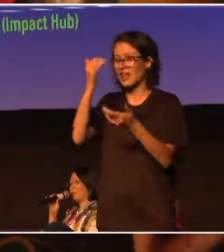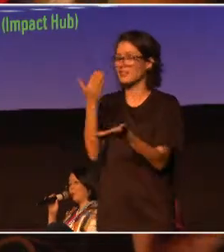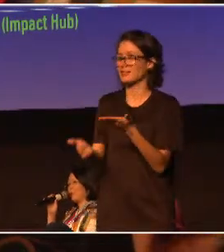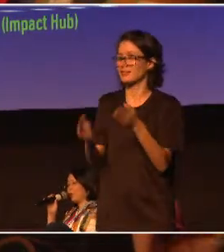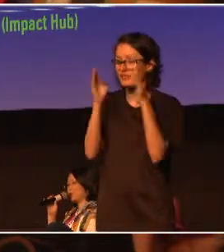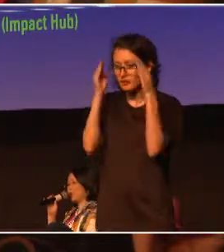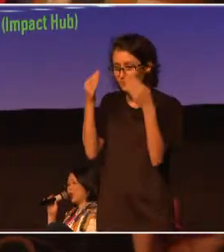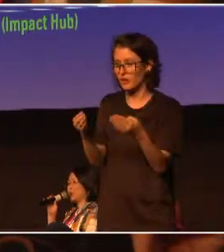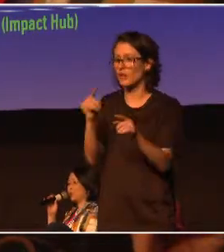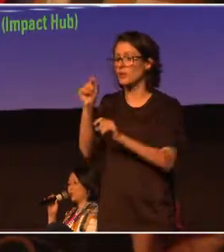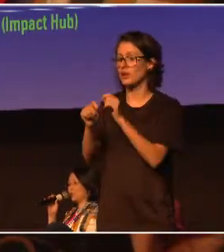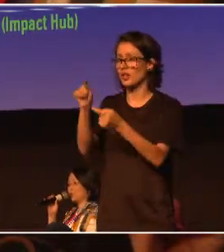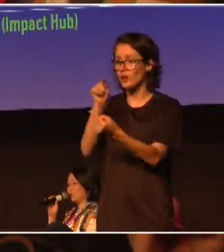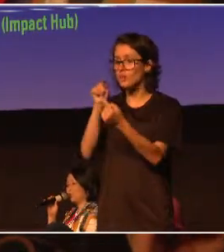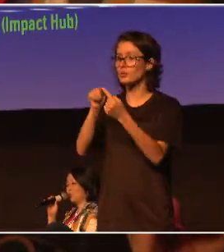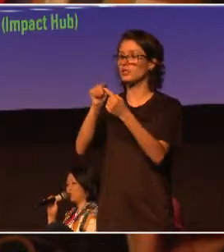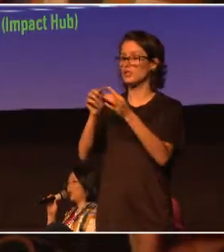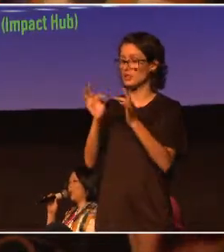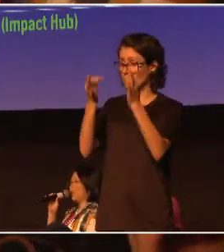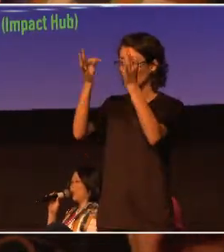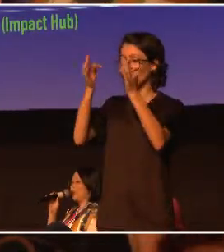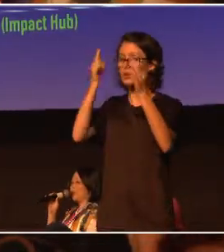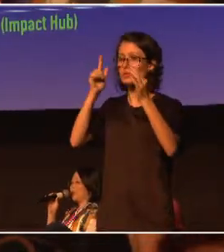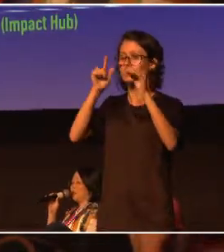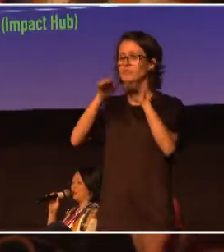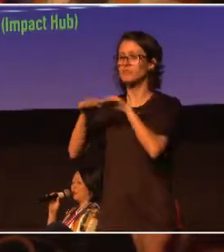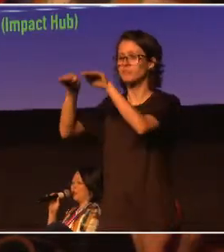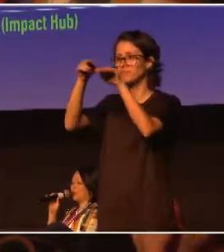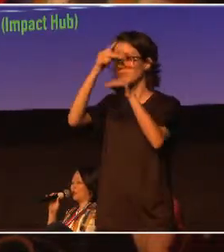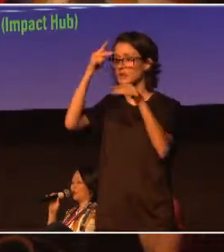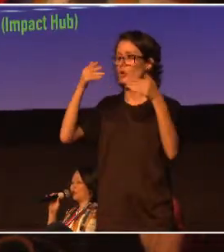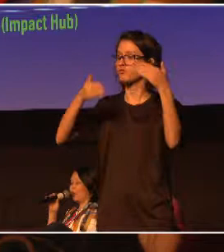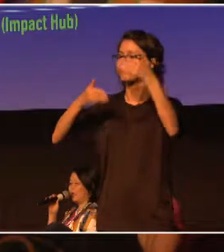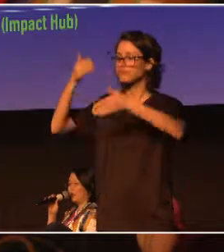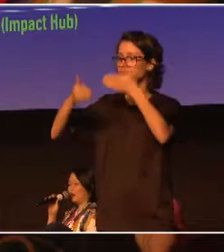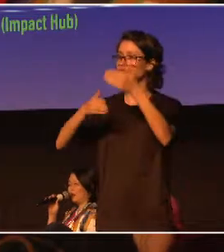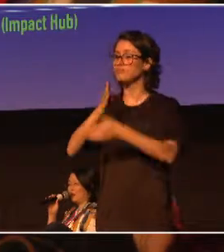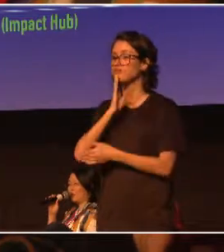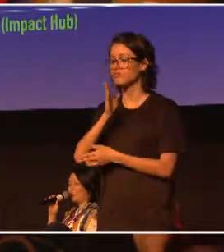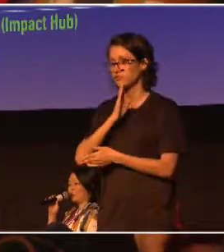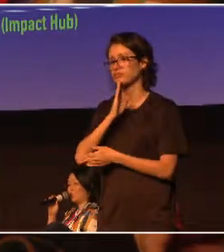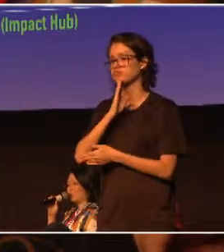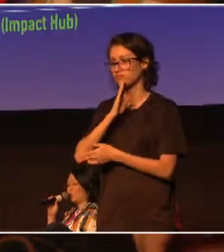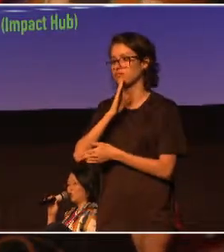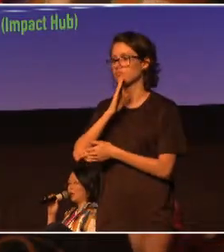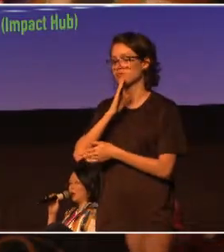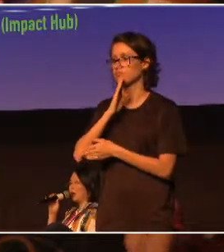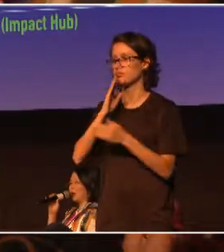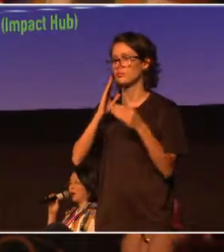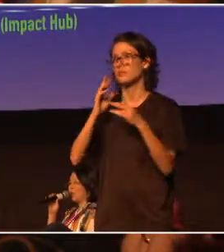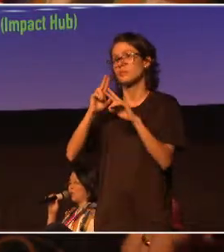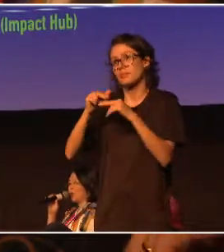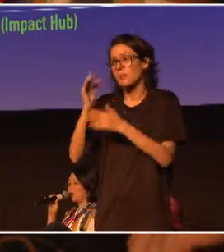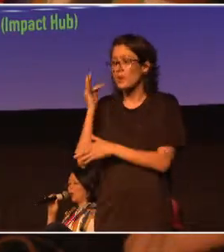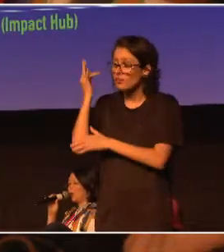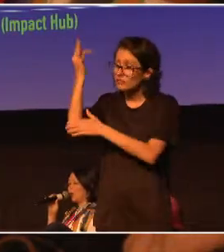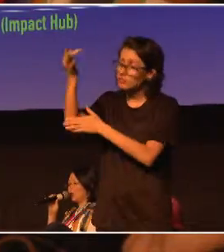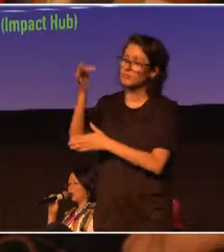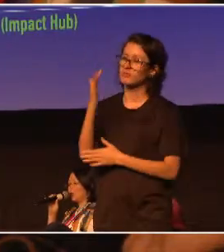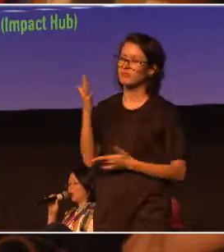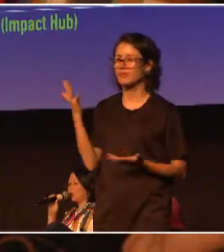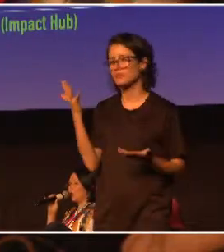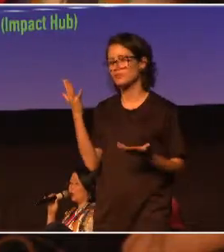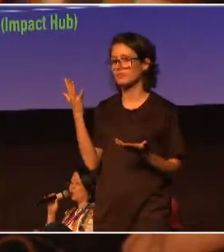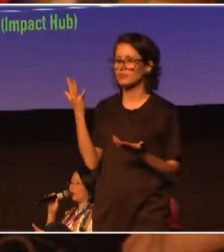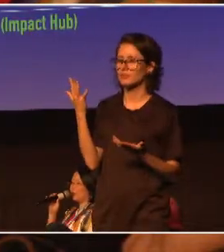é democratizar essa tecnologia para que a gente tenha, no futuro, um pouco mais